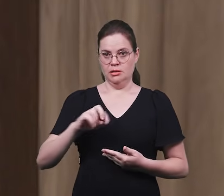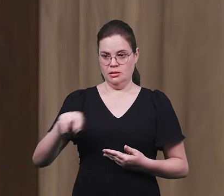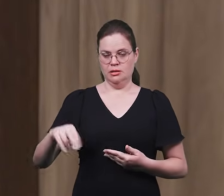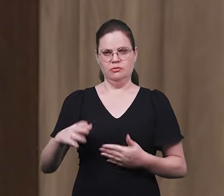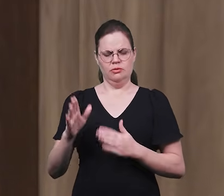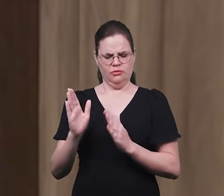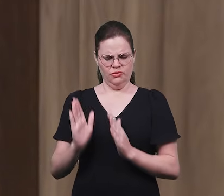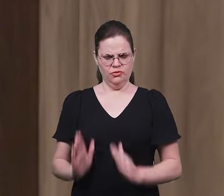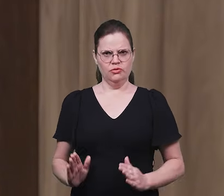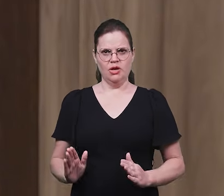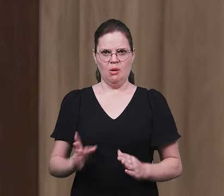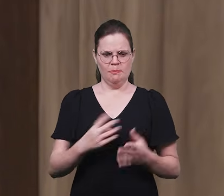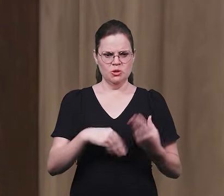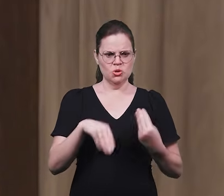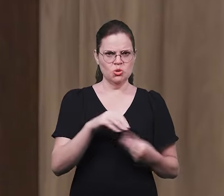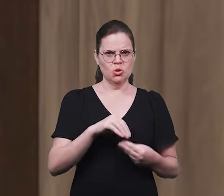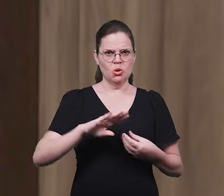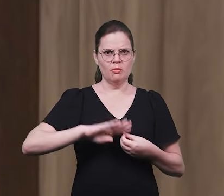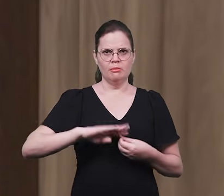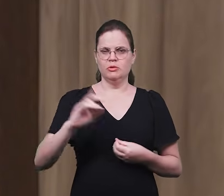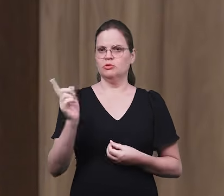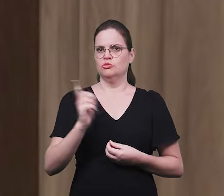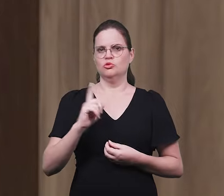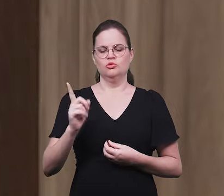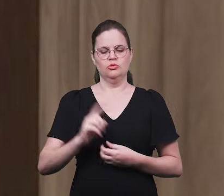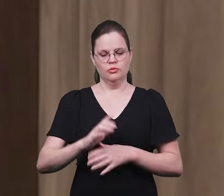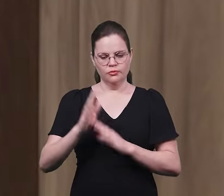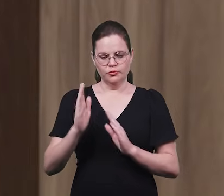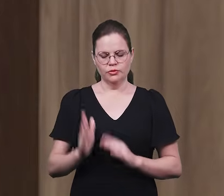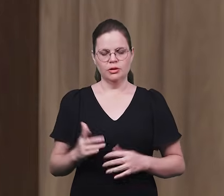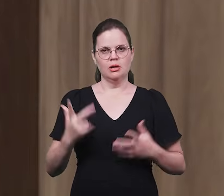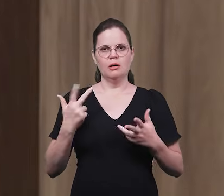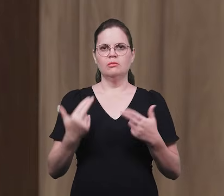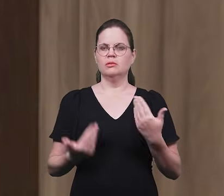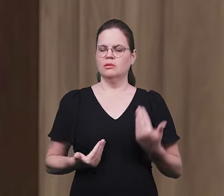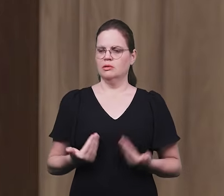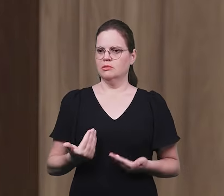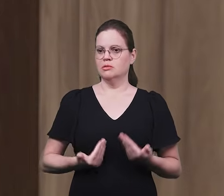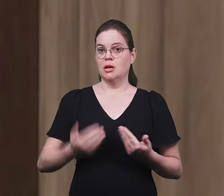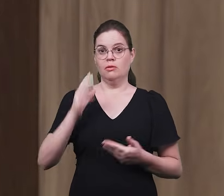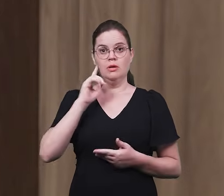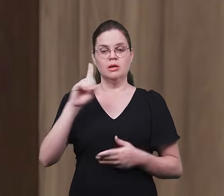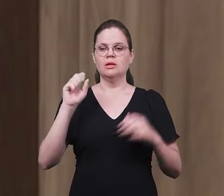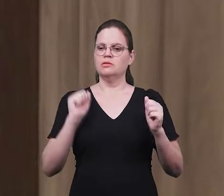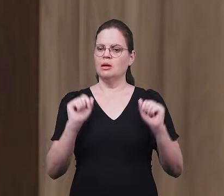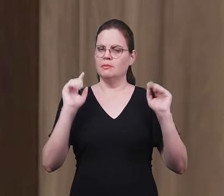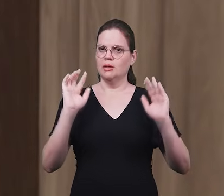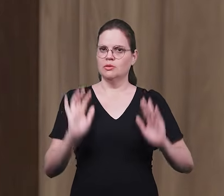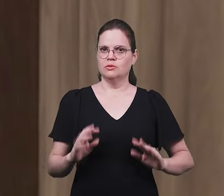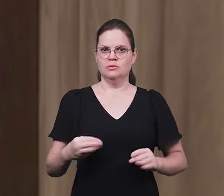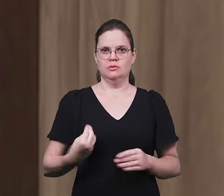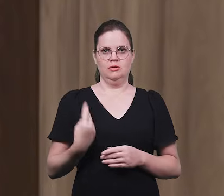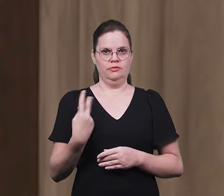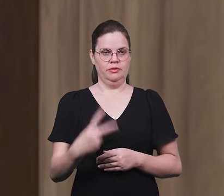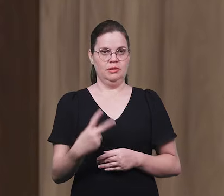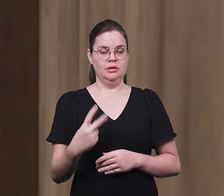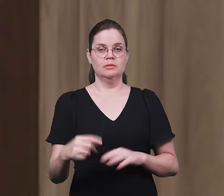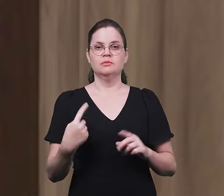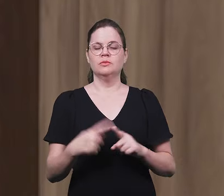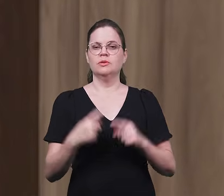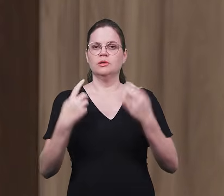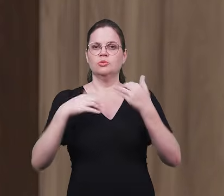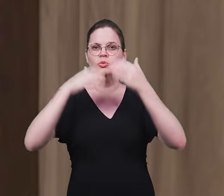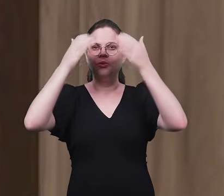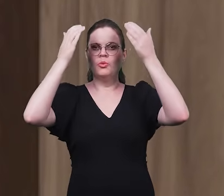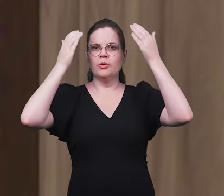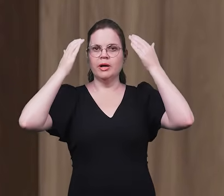foram fiéis e Deus honrou a sua postura. Então a tentativa do rei era